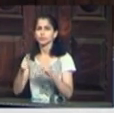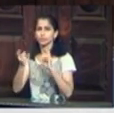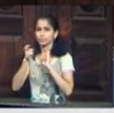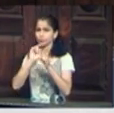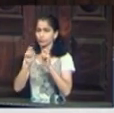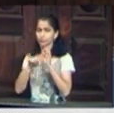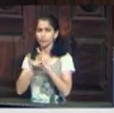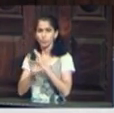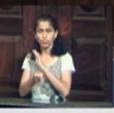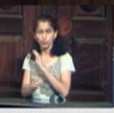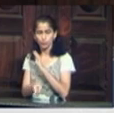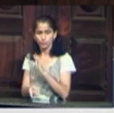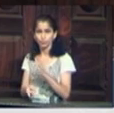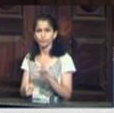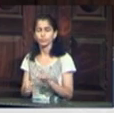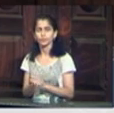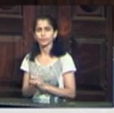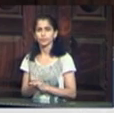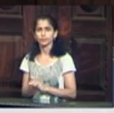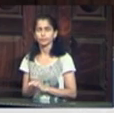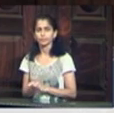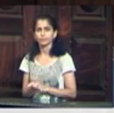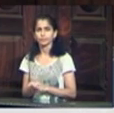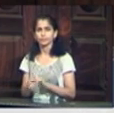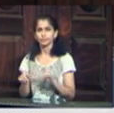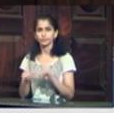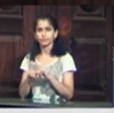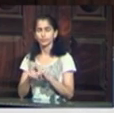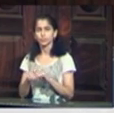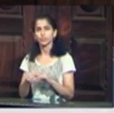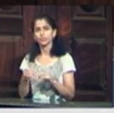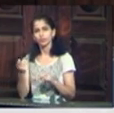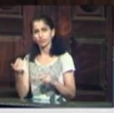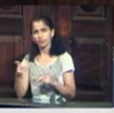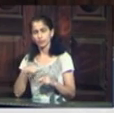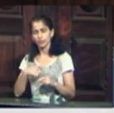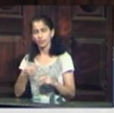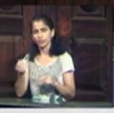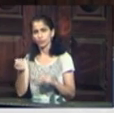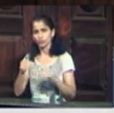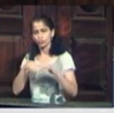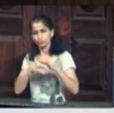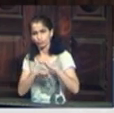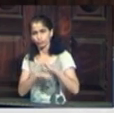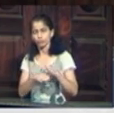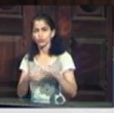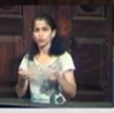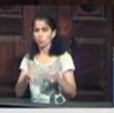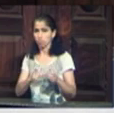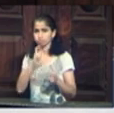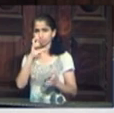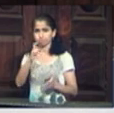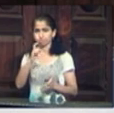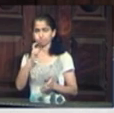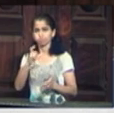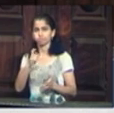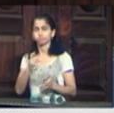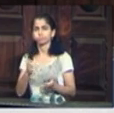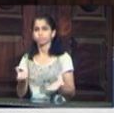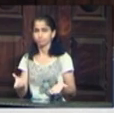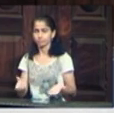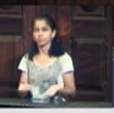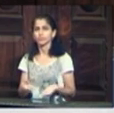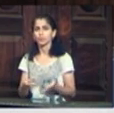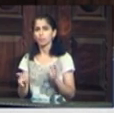aprofundada. Aquela que trata do fundo do judiciário, que é o fundo mais polpudo, e eu não tenho